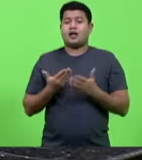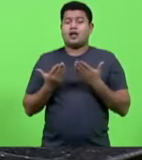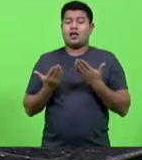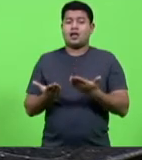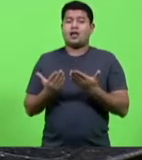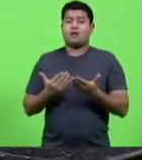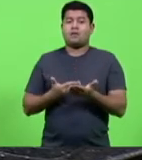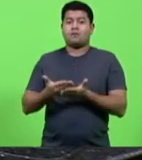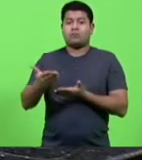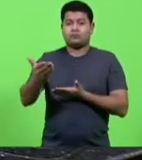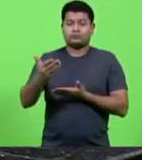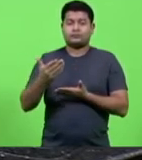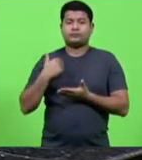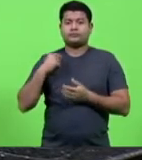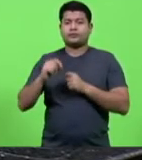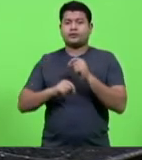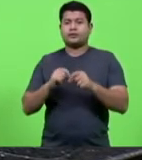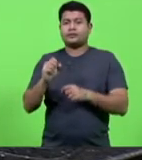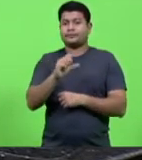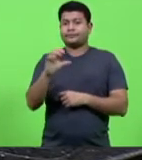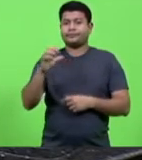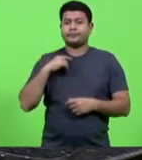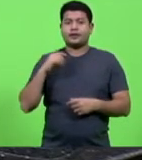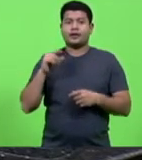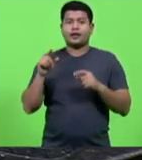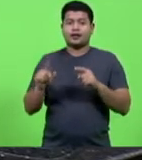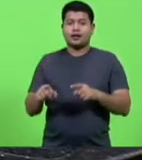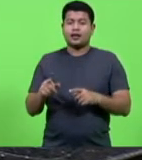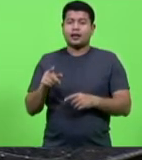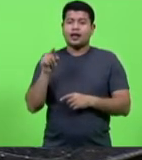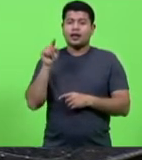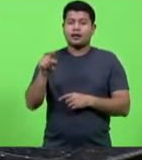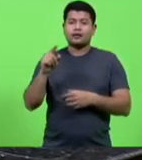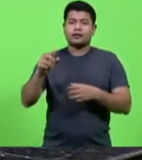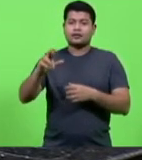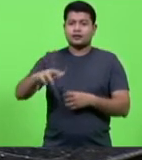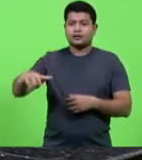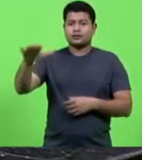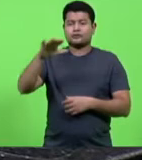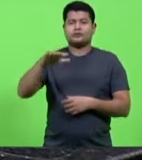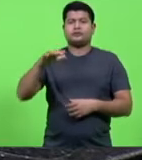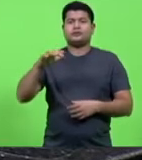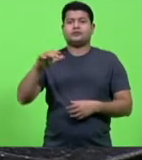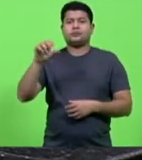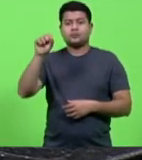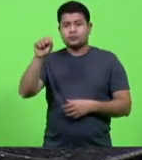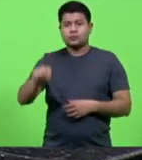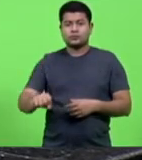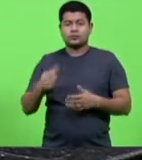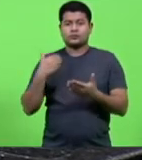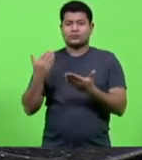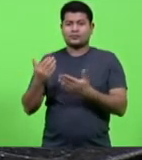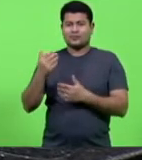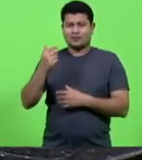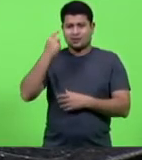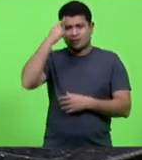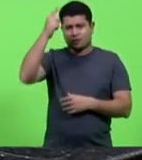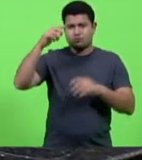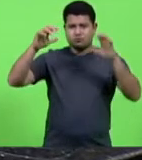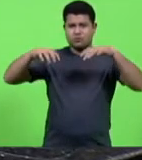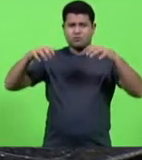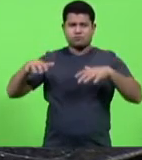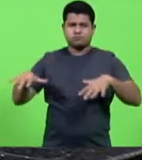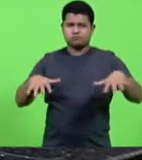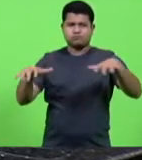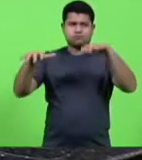nossa região, no município de Presidente Getúlio, Rio do Sul e Ibirama, que foram tão afetados pelaquela enxurrada, aquele desastre que